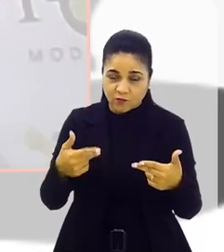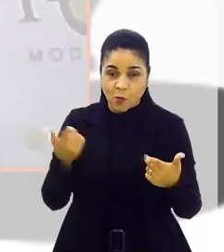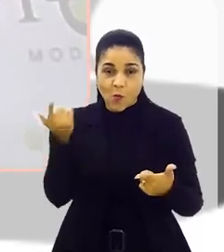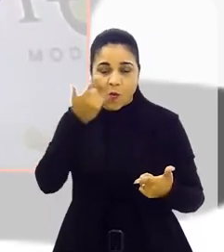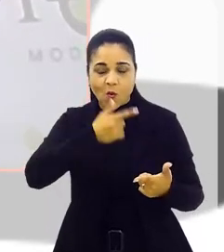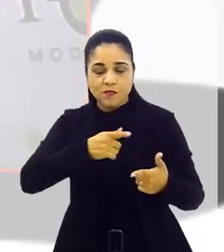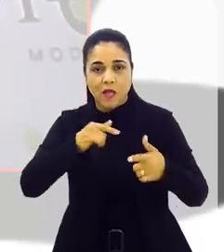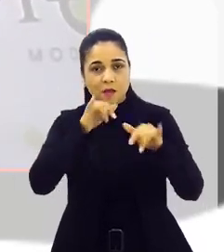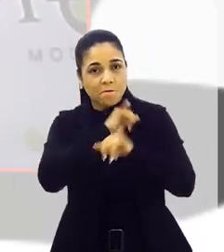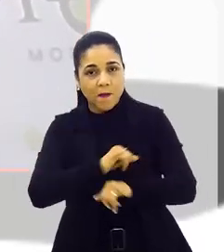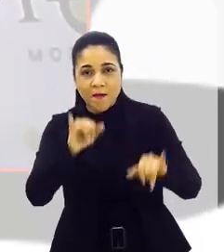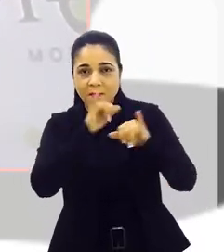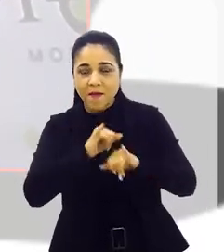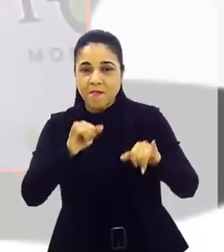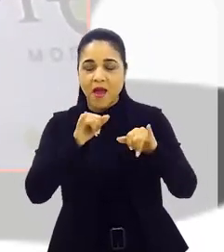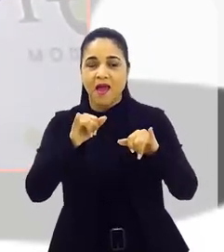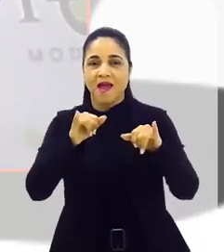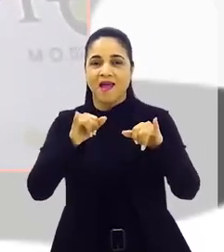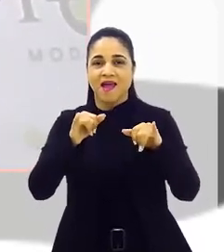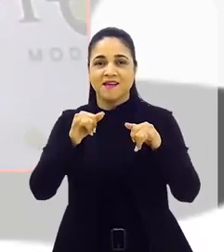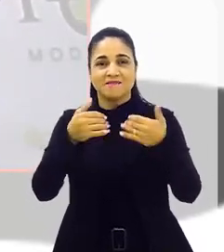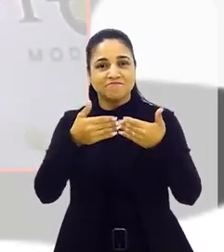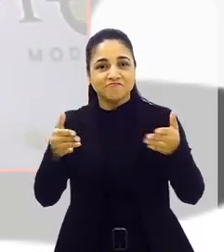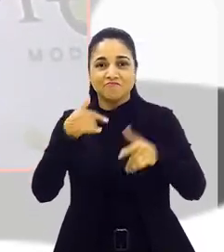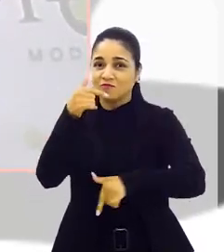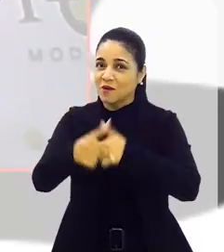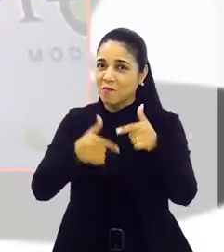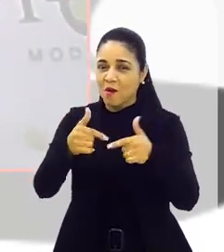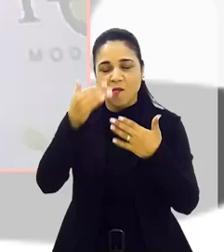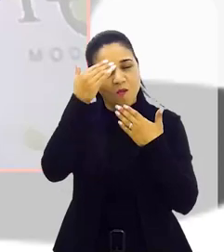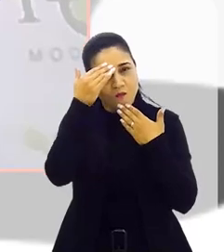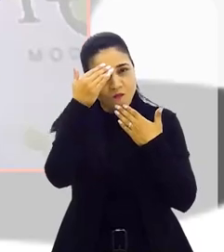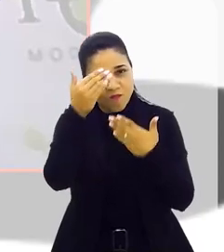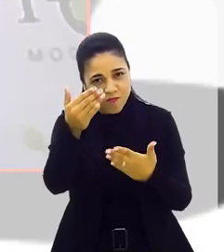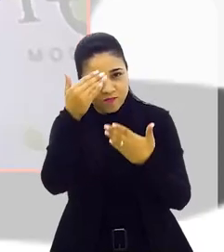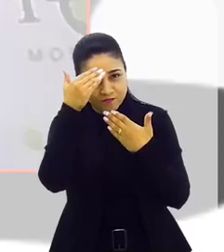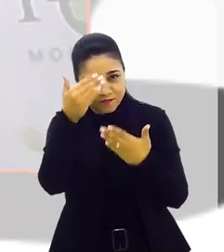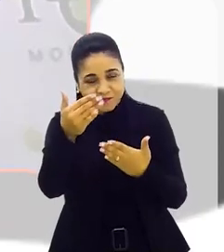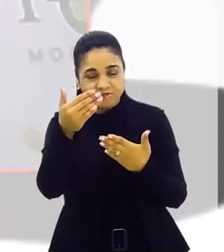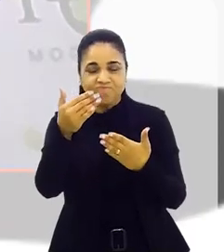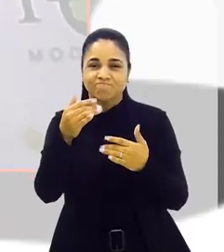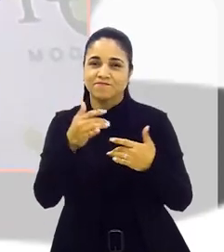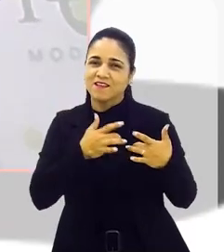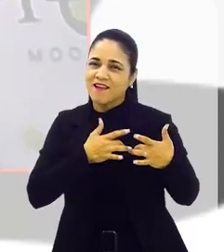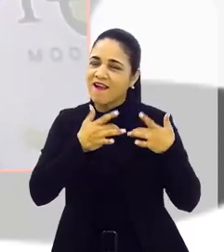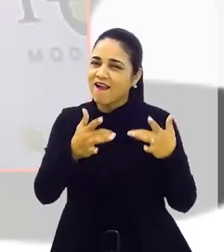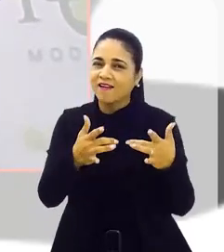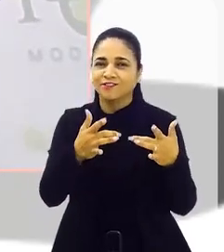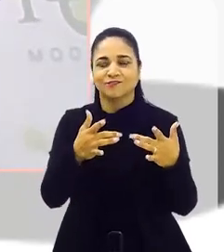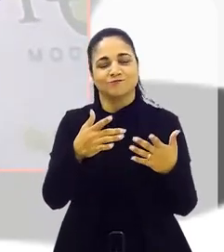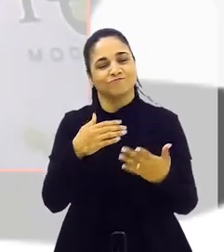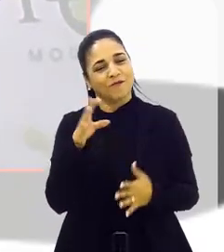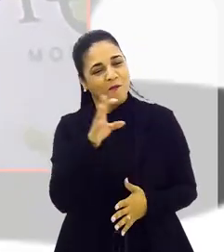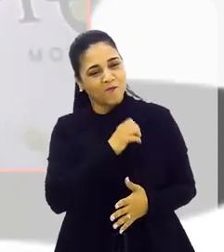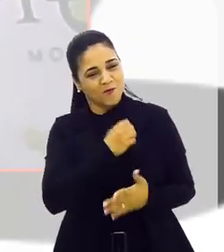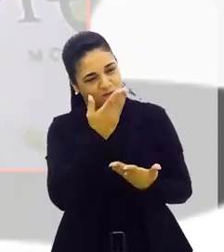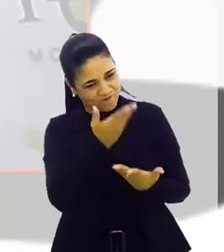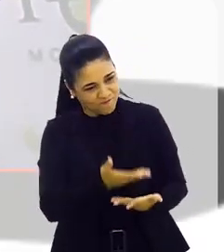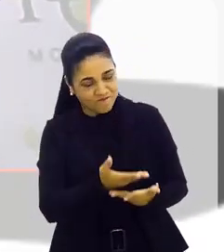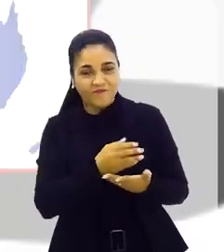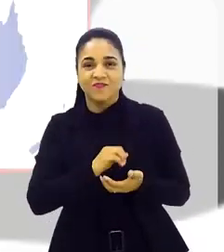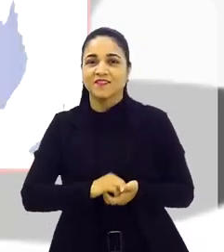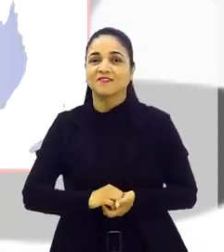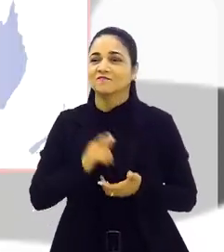gente consegue um espaço para falar do nosso trabalho, a gente tem que agradecer e muito. Mais uma vez, gratidão por tudo, meu